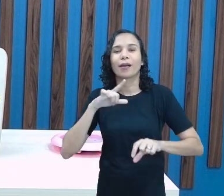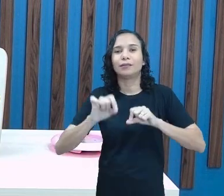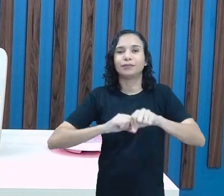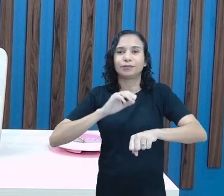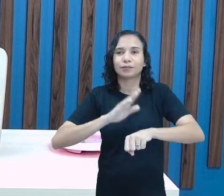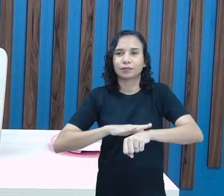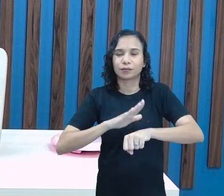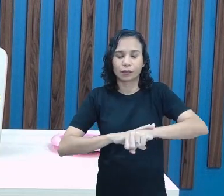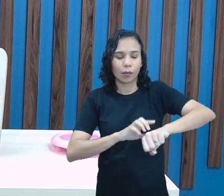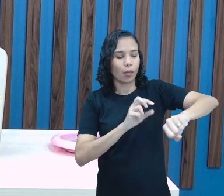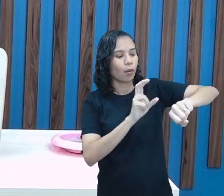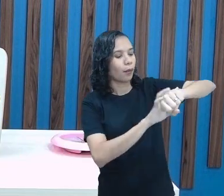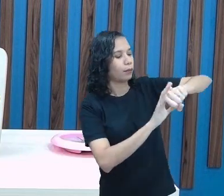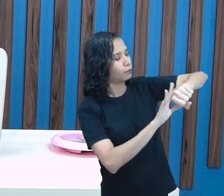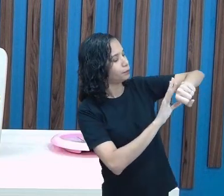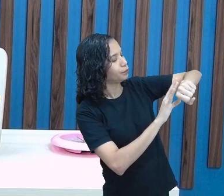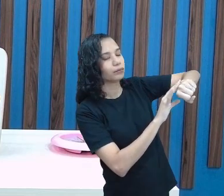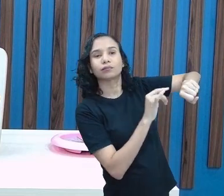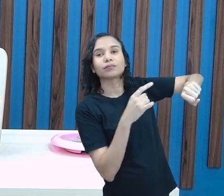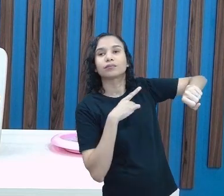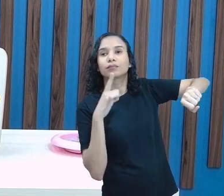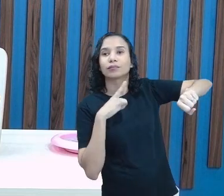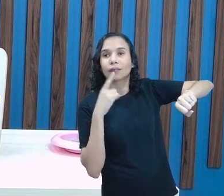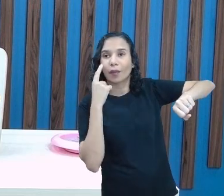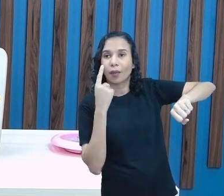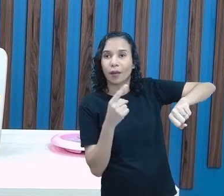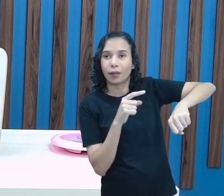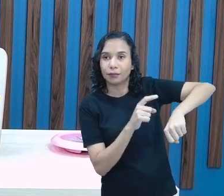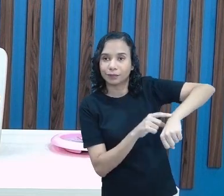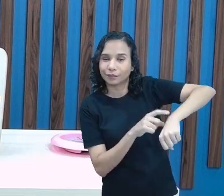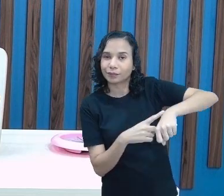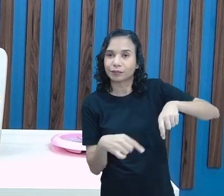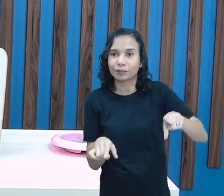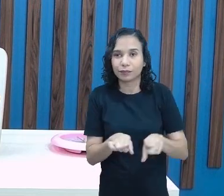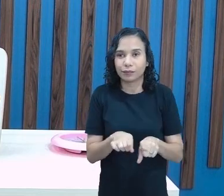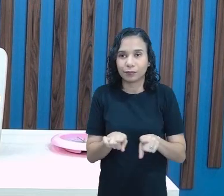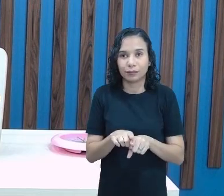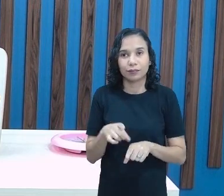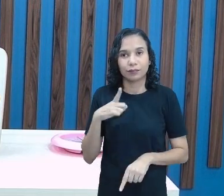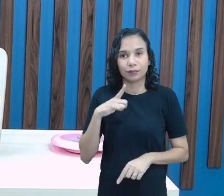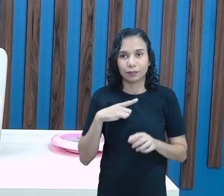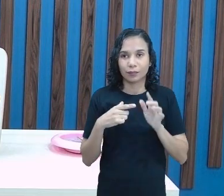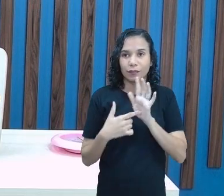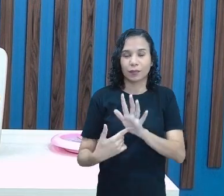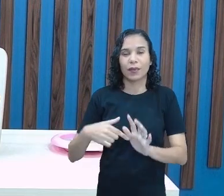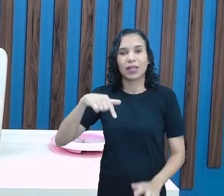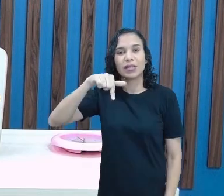relógio de pulso, que ele tem aí, né, o digital também, ó, mostrando aqui,